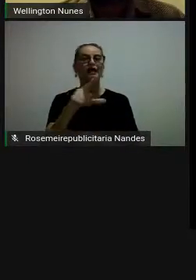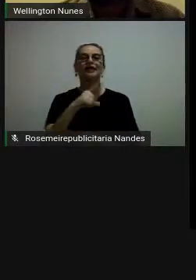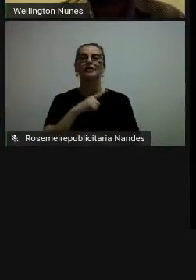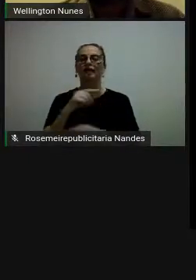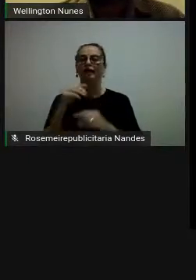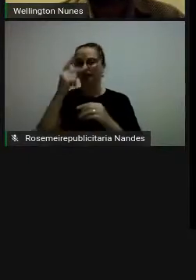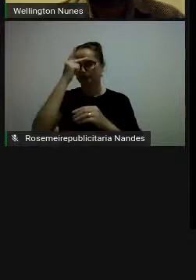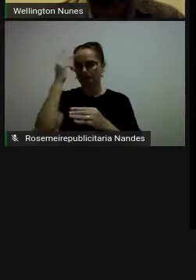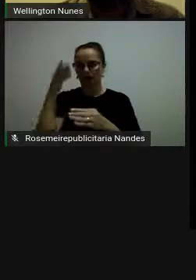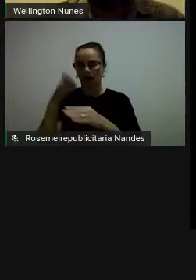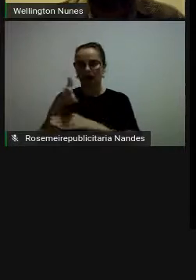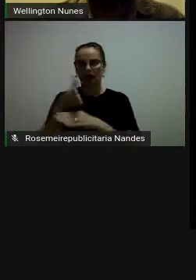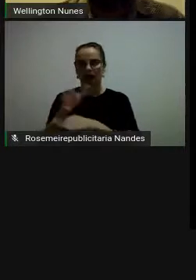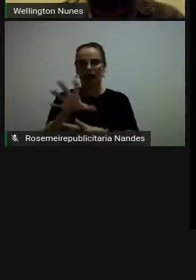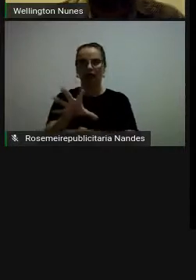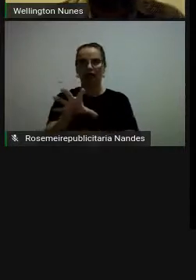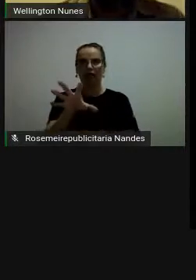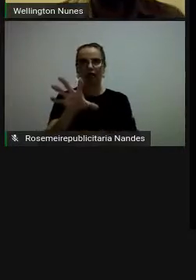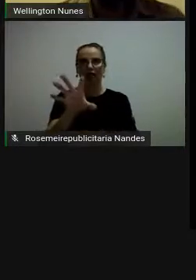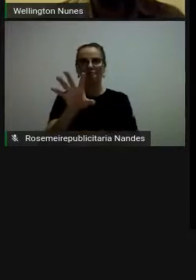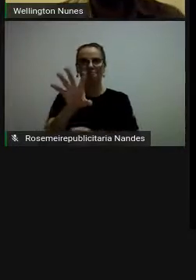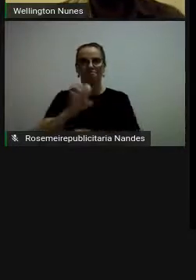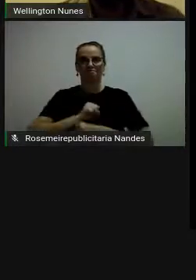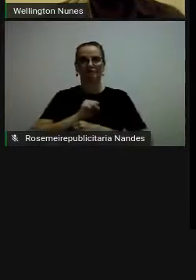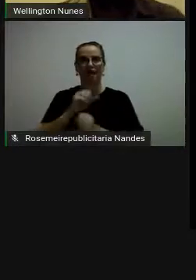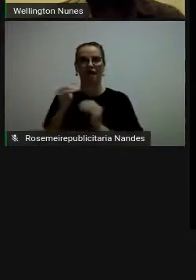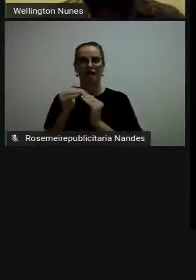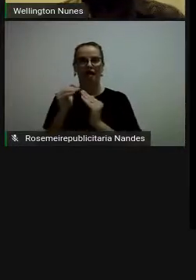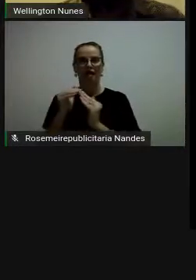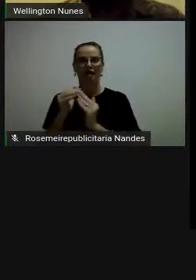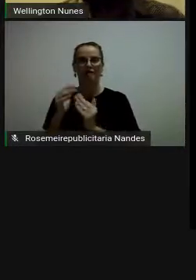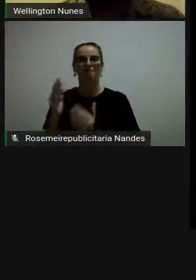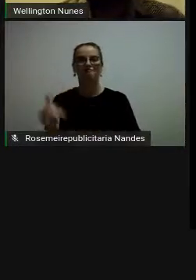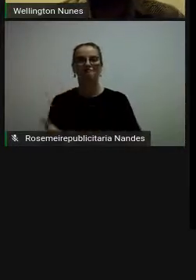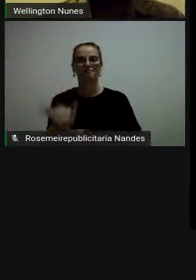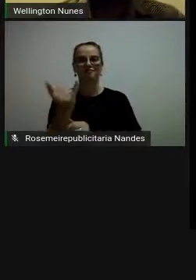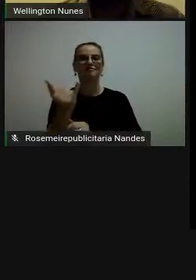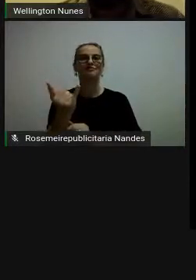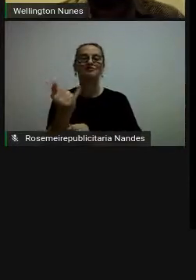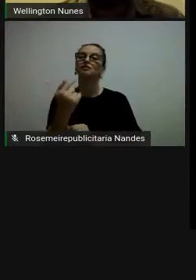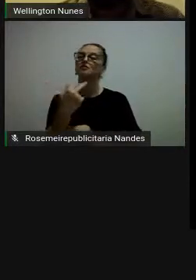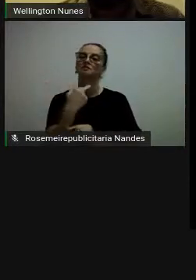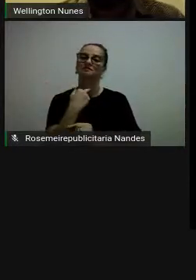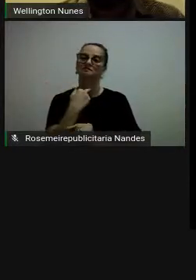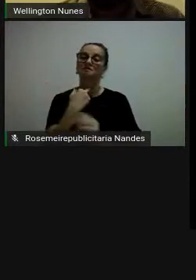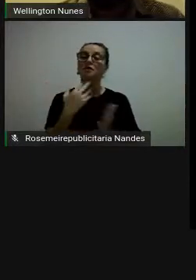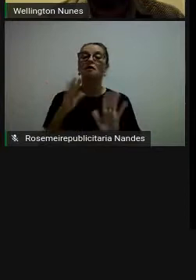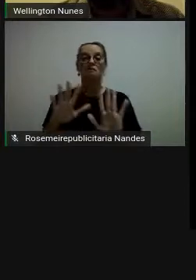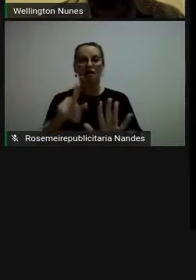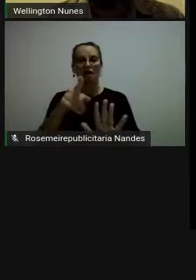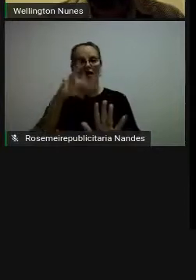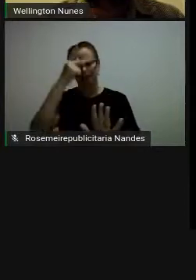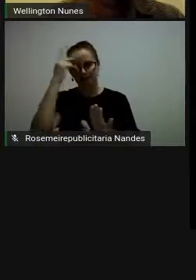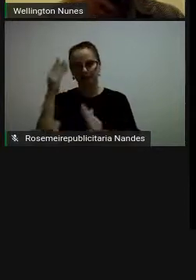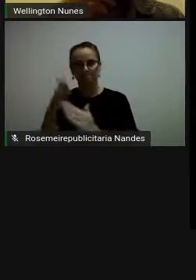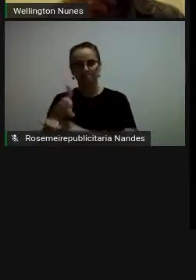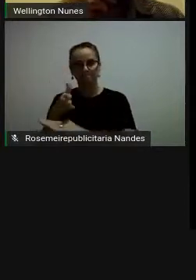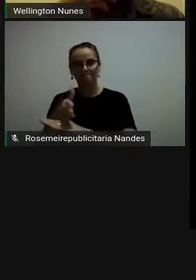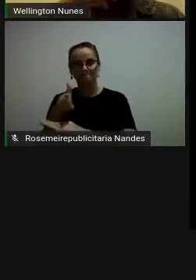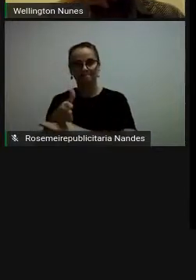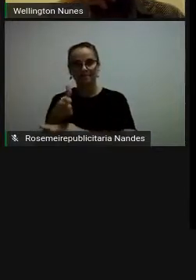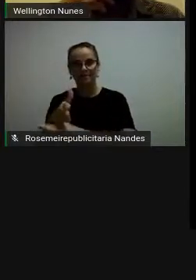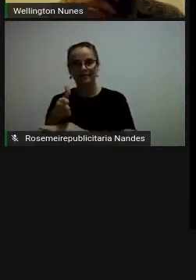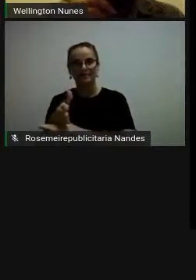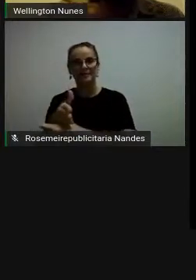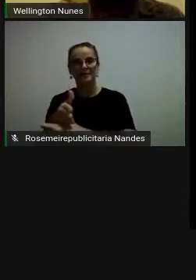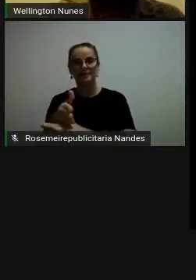populares que estão mais acima da imagem, isso mostra que nem sempre essa questão de invasão de áreas